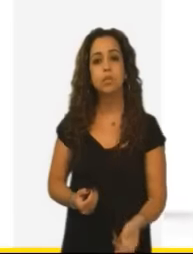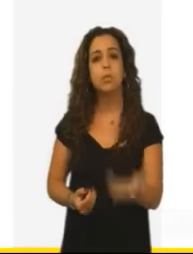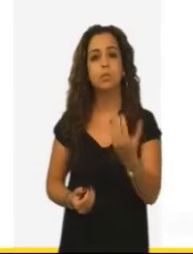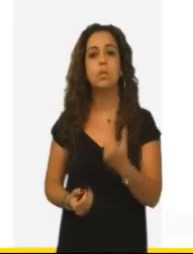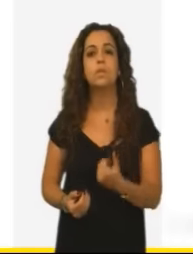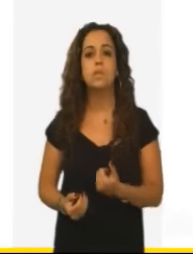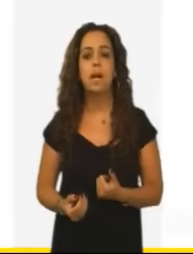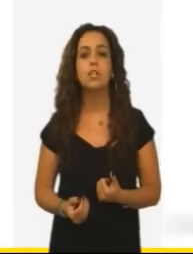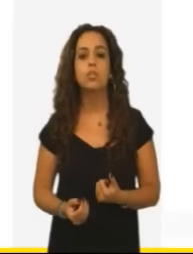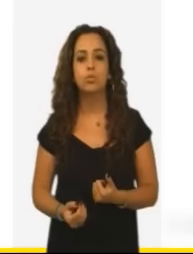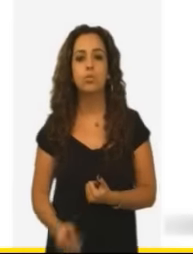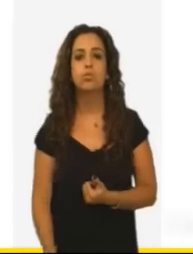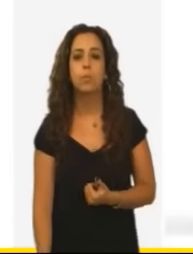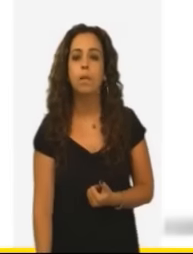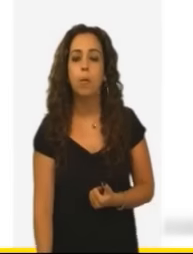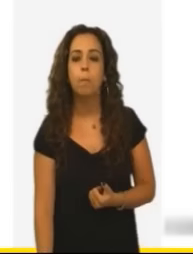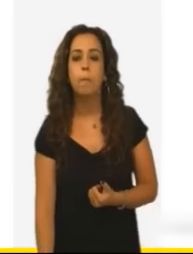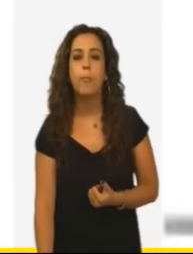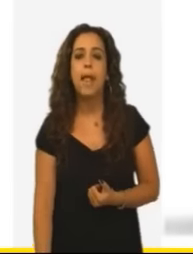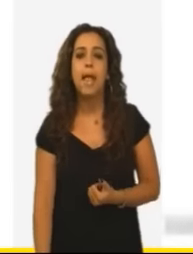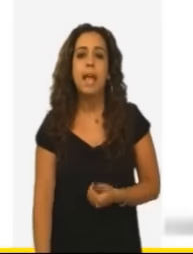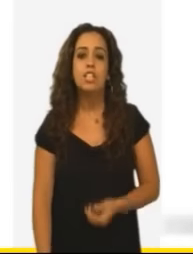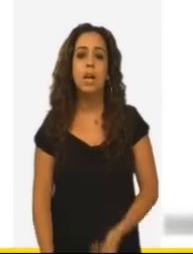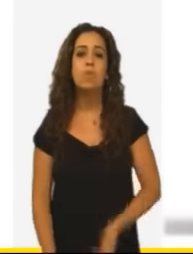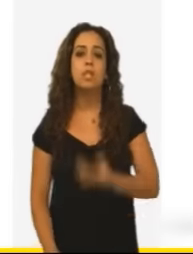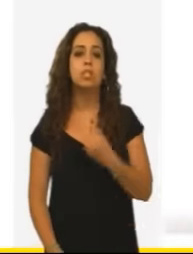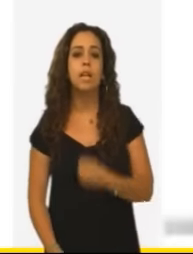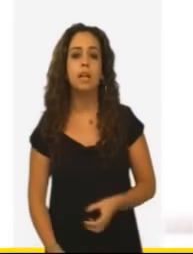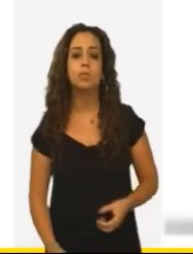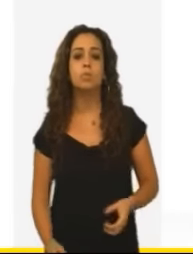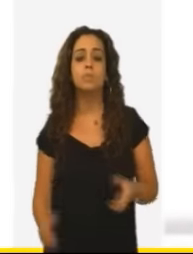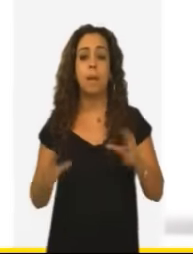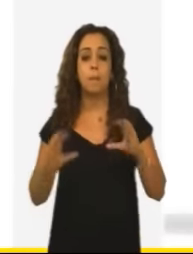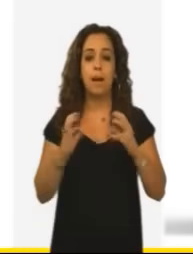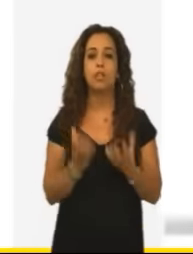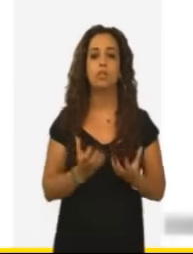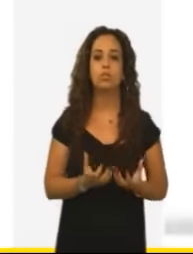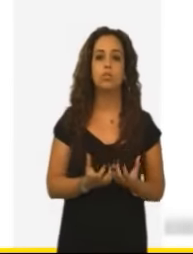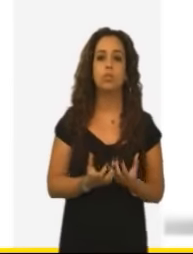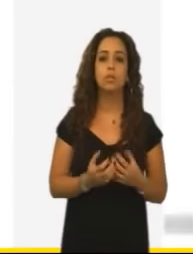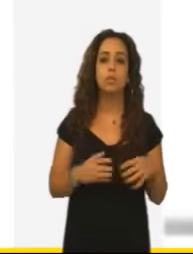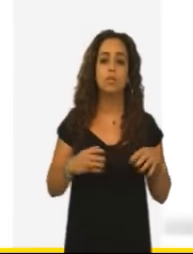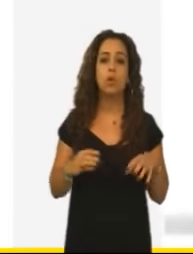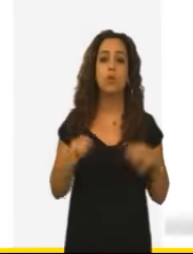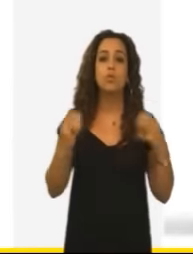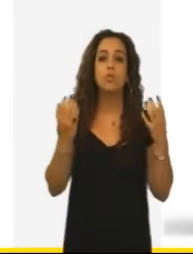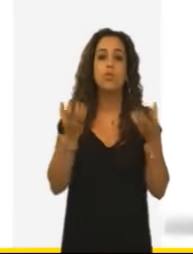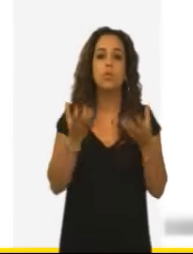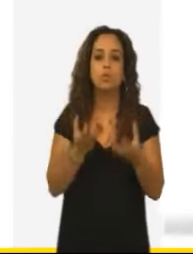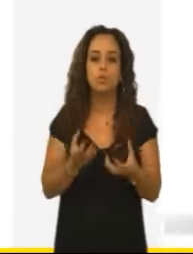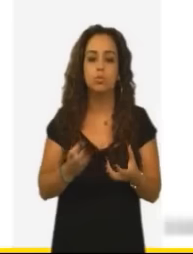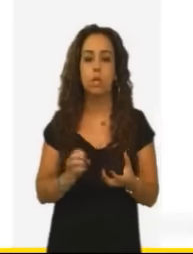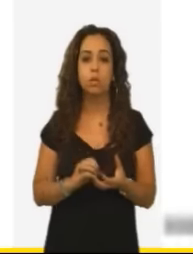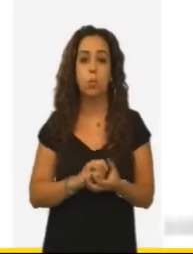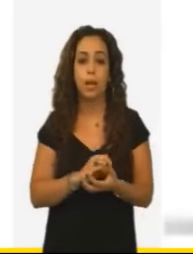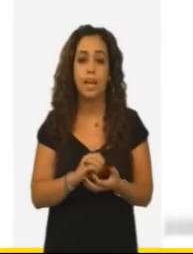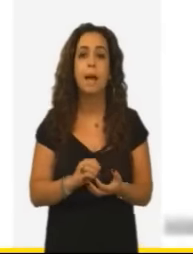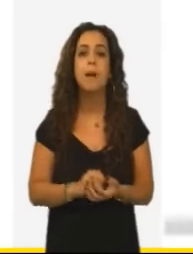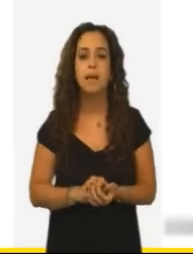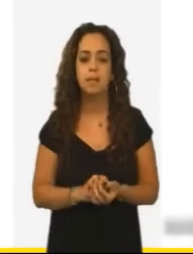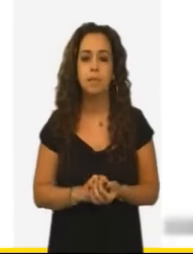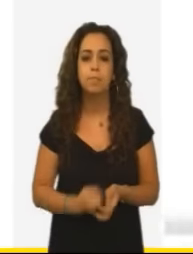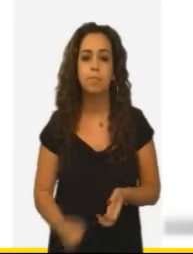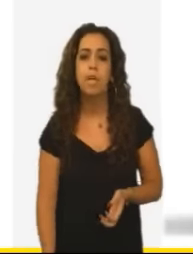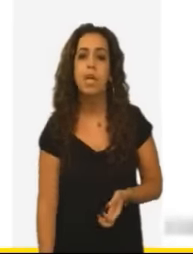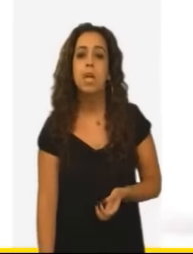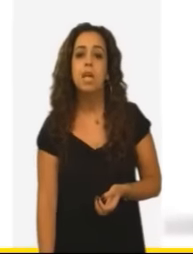desse sujeito eu tenho esse adjunto adnominal. Já o candidato, que é parte do sujeito, ele se torna o núcleo do sujeito, porque ele é